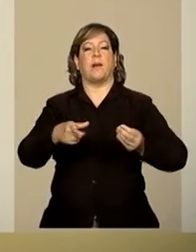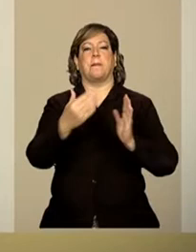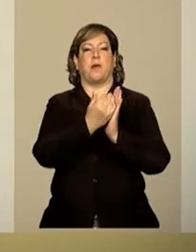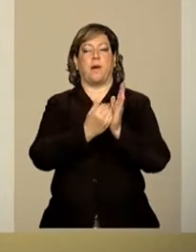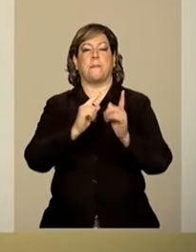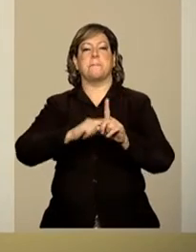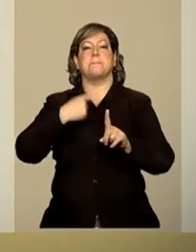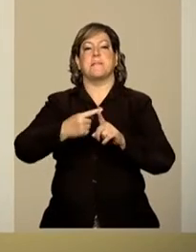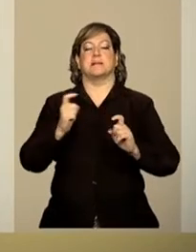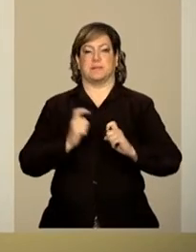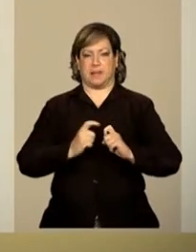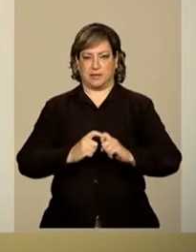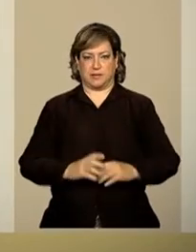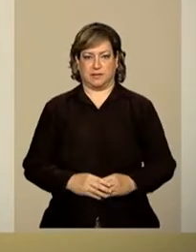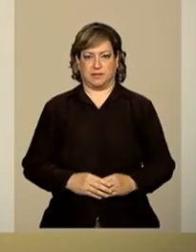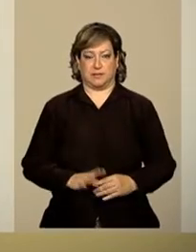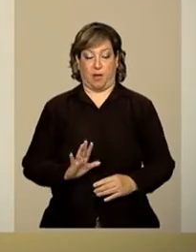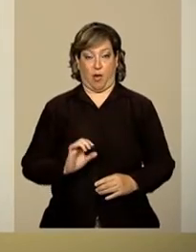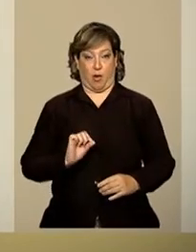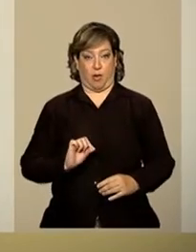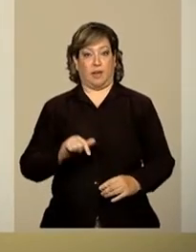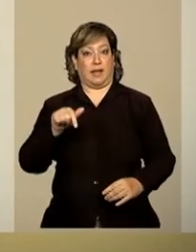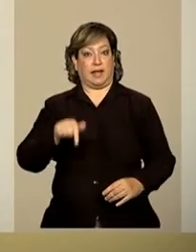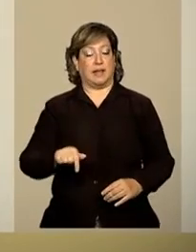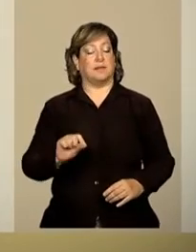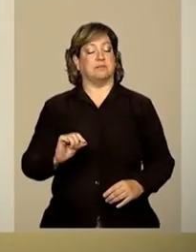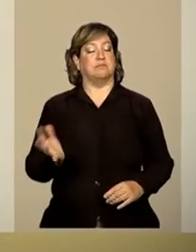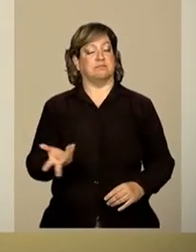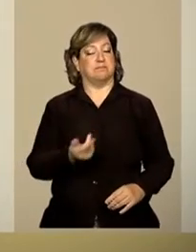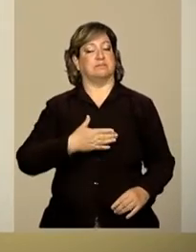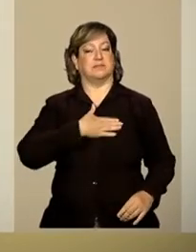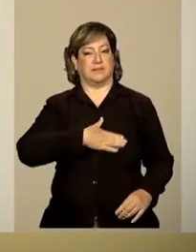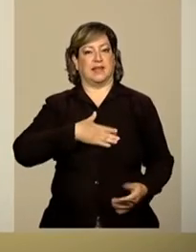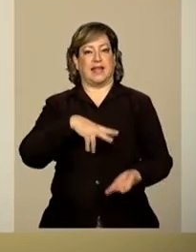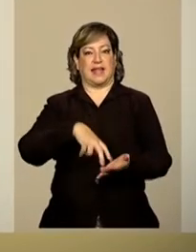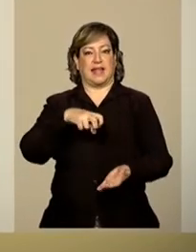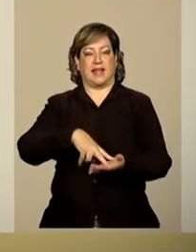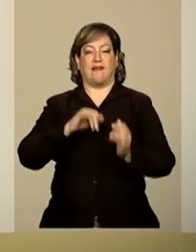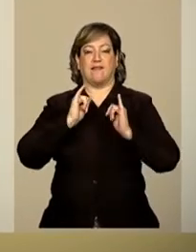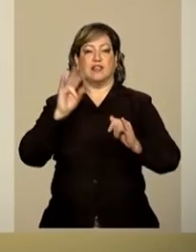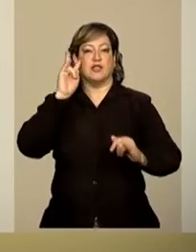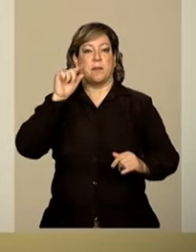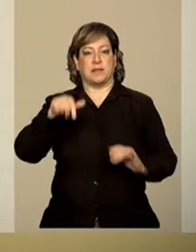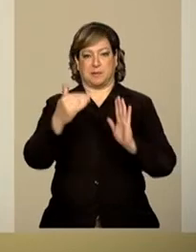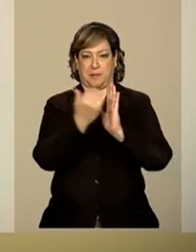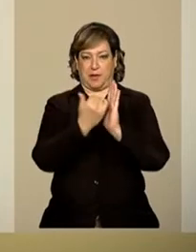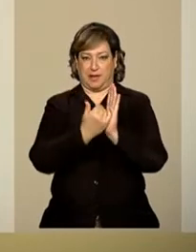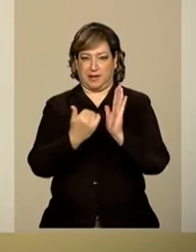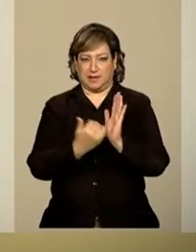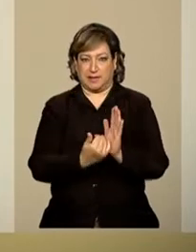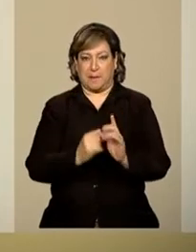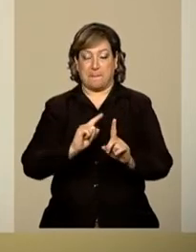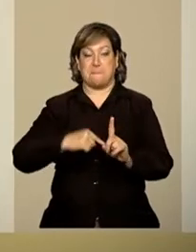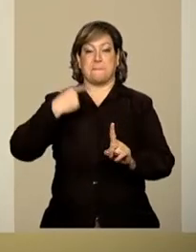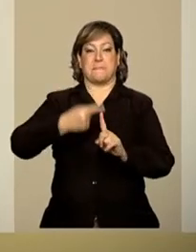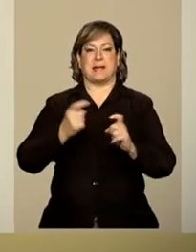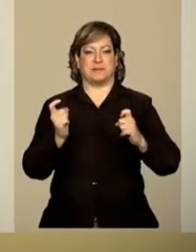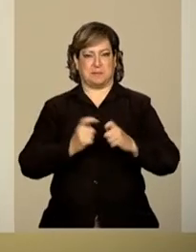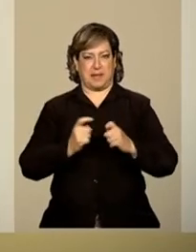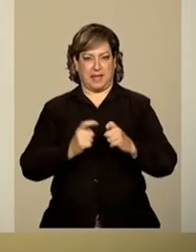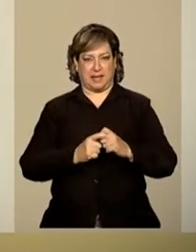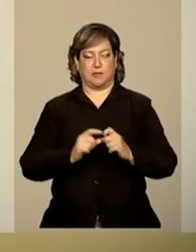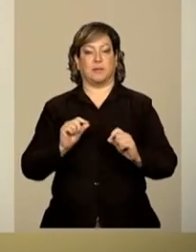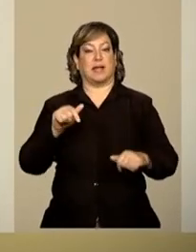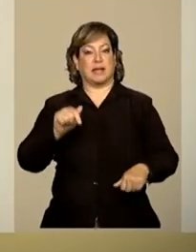está o programa Mais Médicos olha Luciano é uma grande alegria falar sobre o programa Mais Médicos porque esse